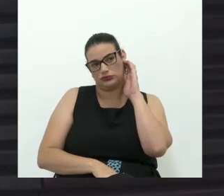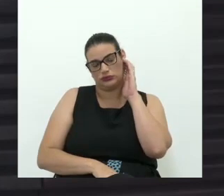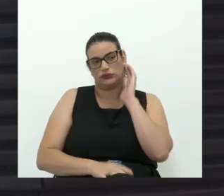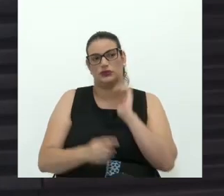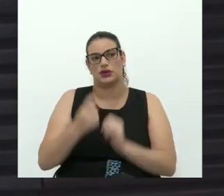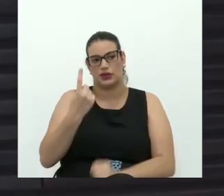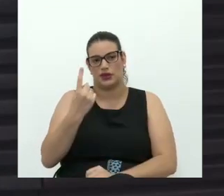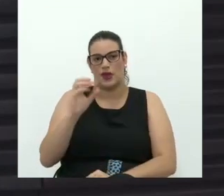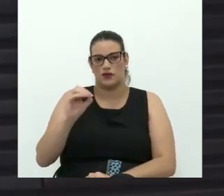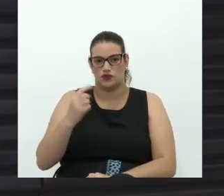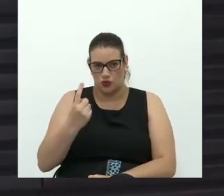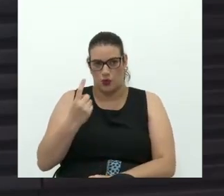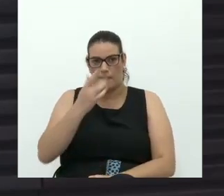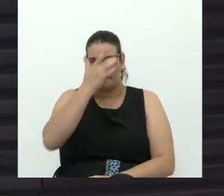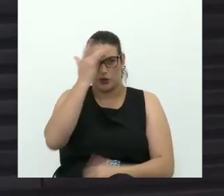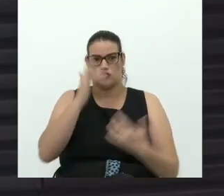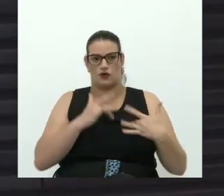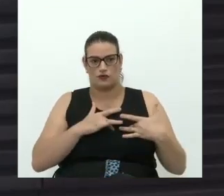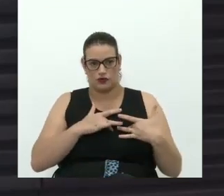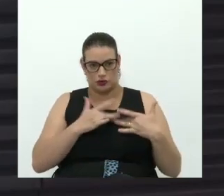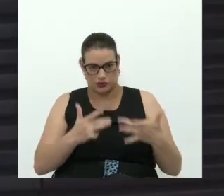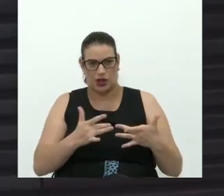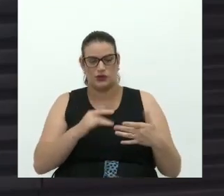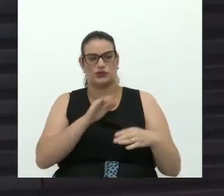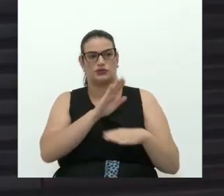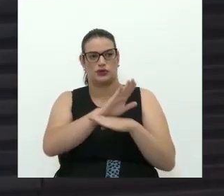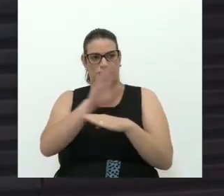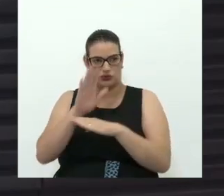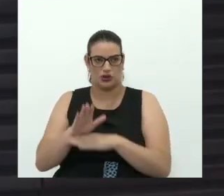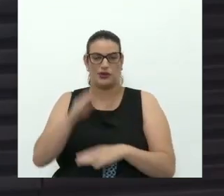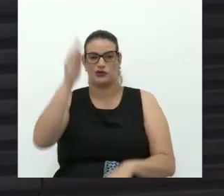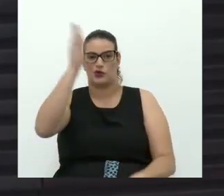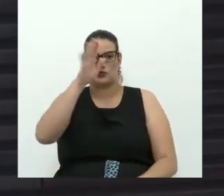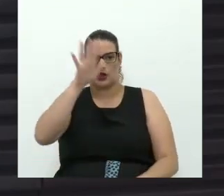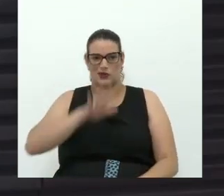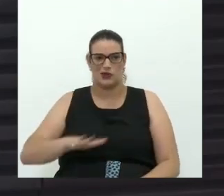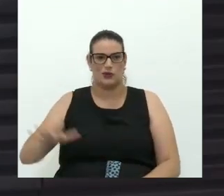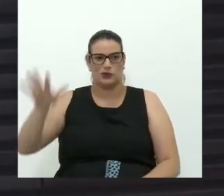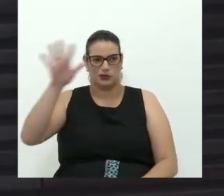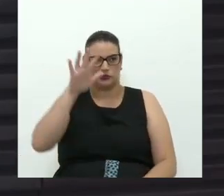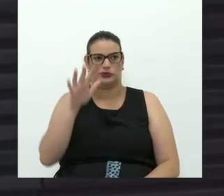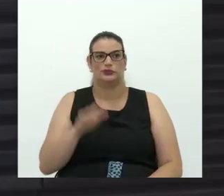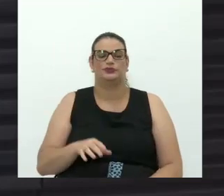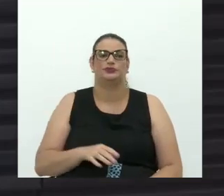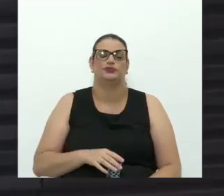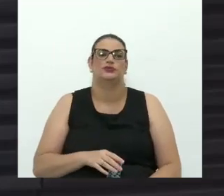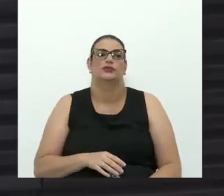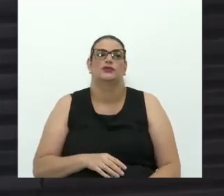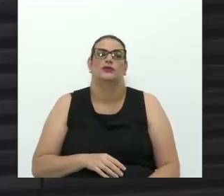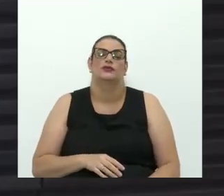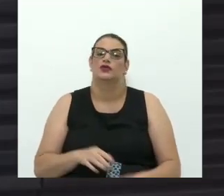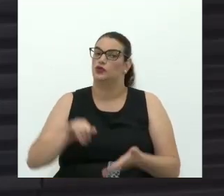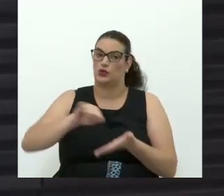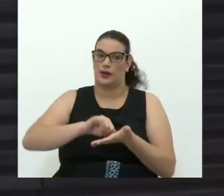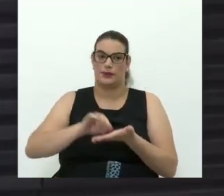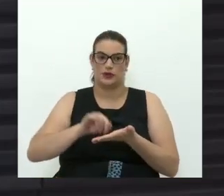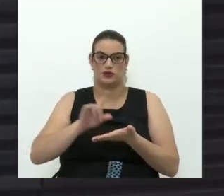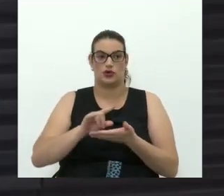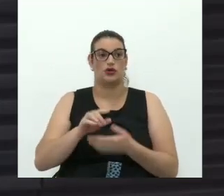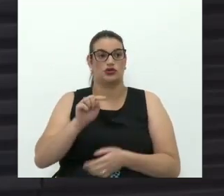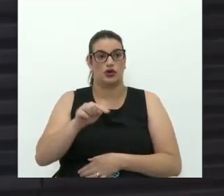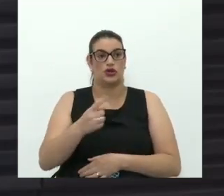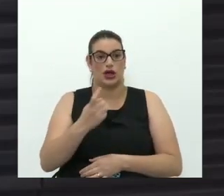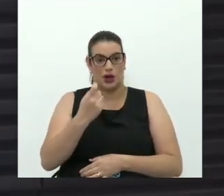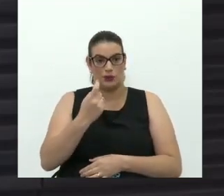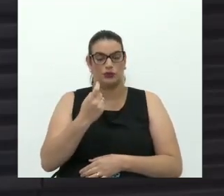101 voluntários e voluntárias se eu não me engano Brasil todo a fora não só em capitais e fomos a única organização